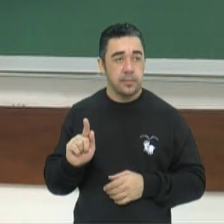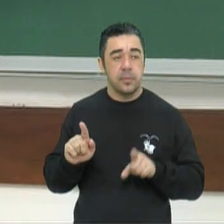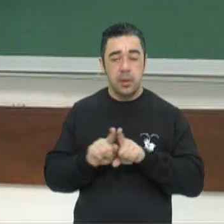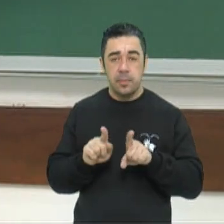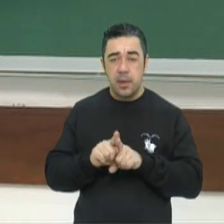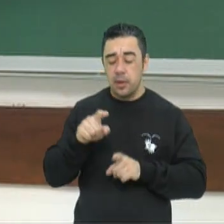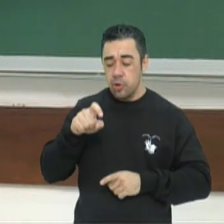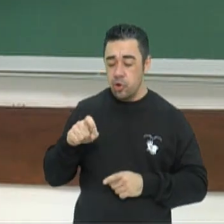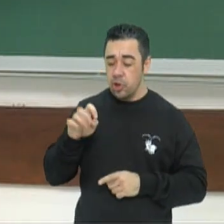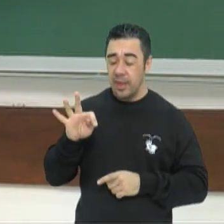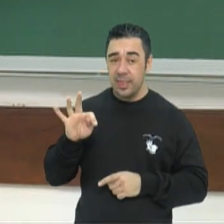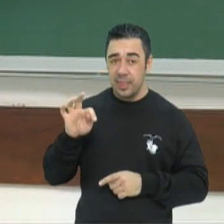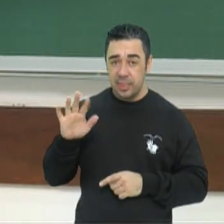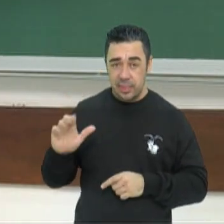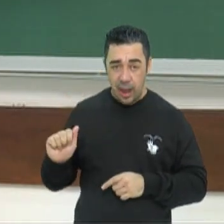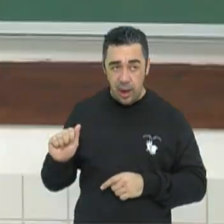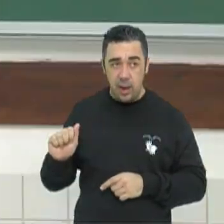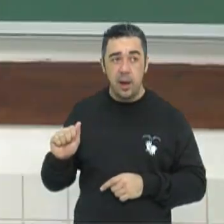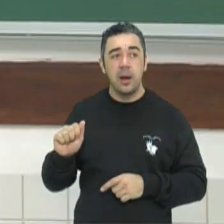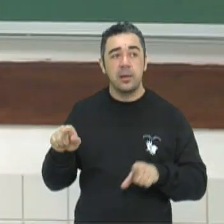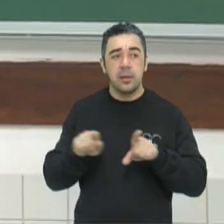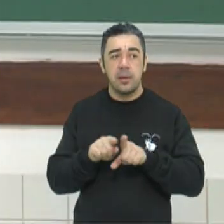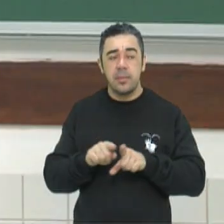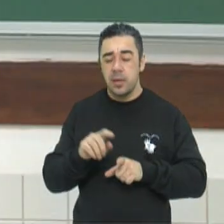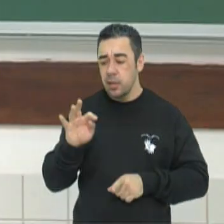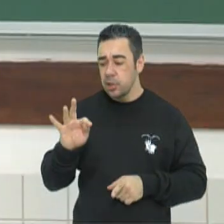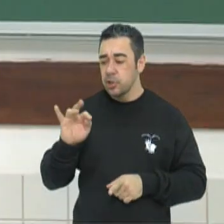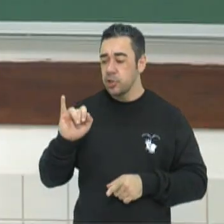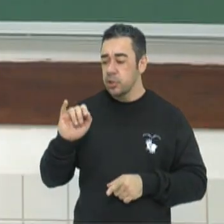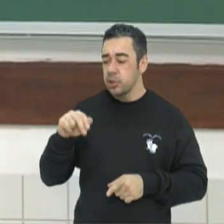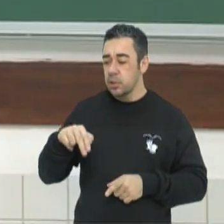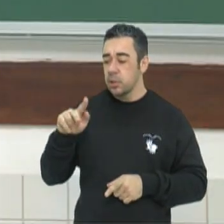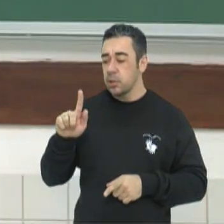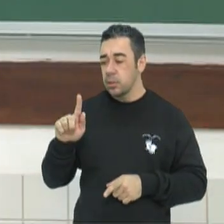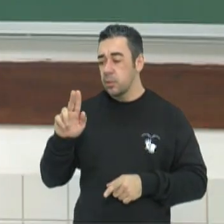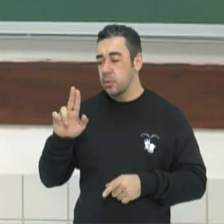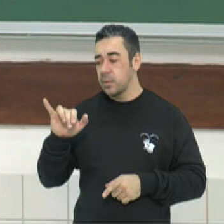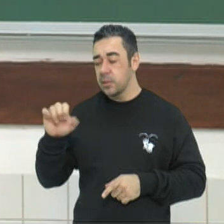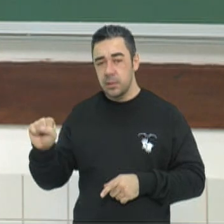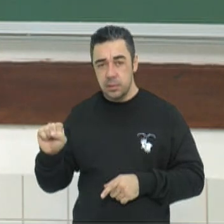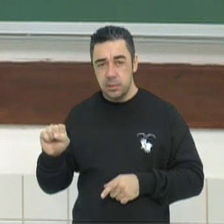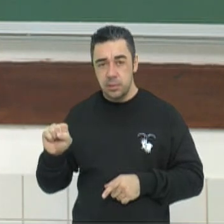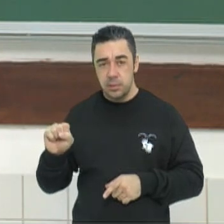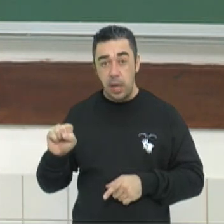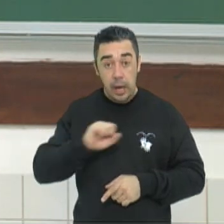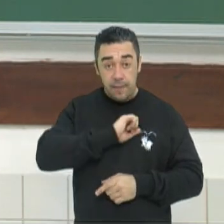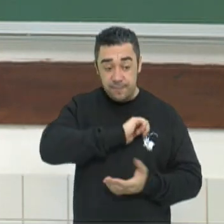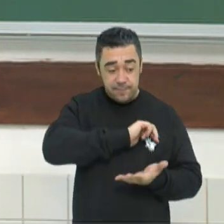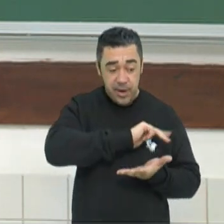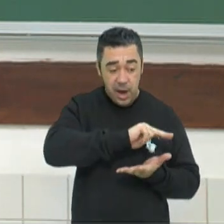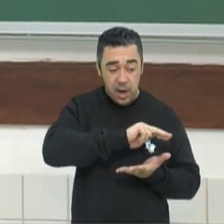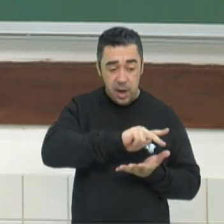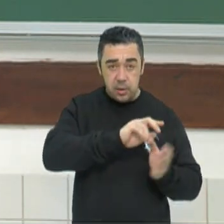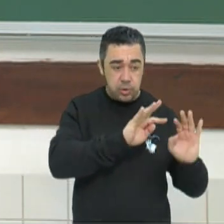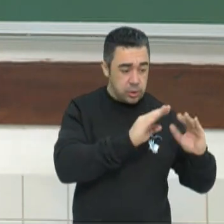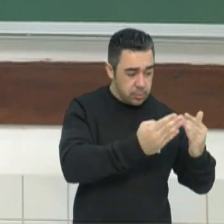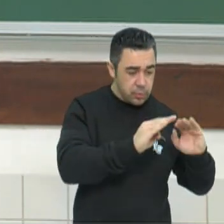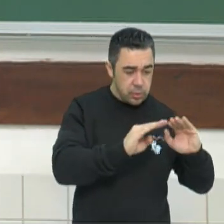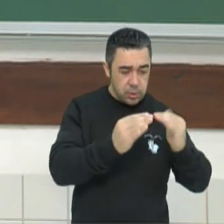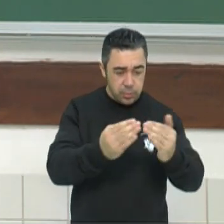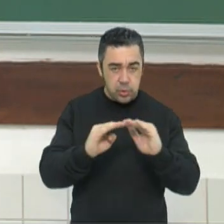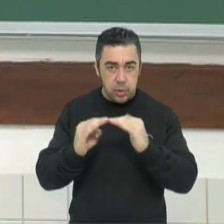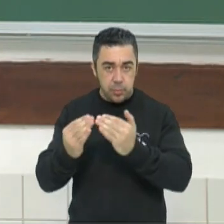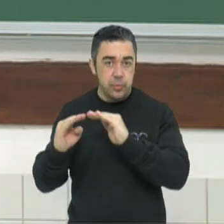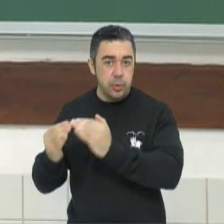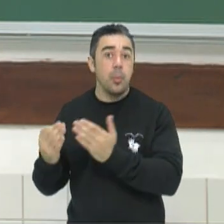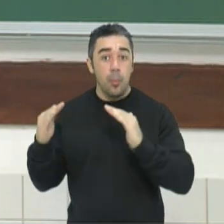várias tribos indígenas, vários povos indígenas passaram, habitaram o território